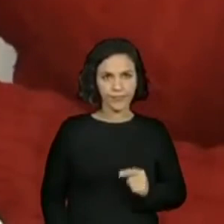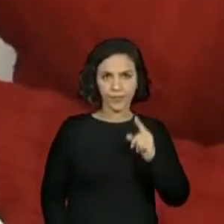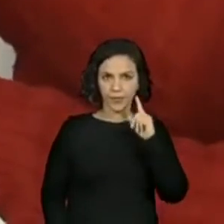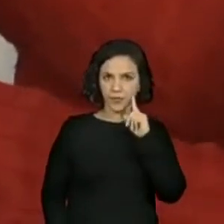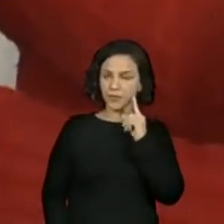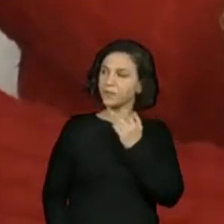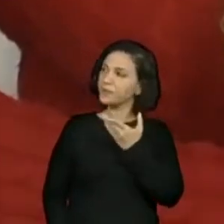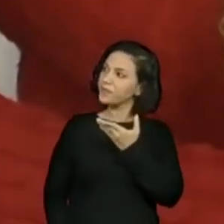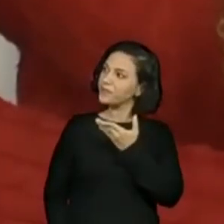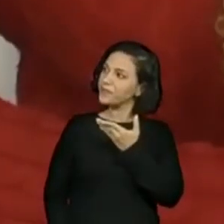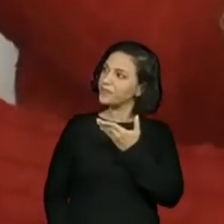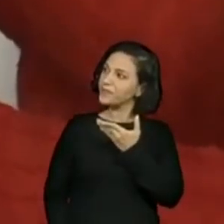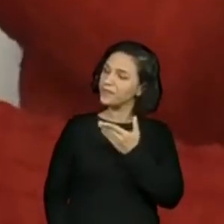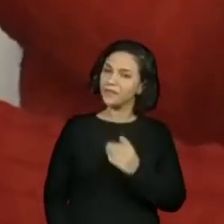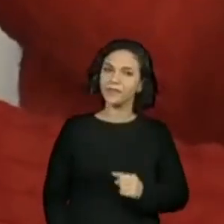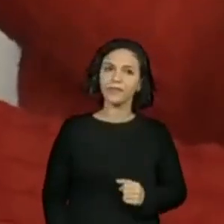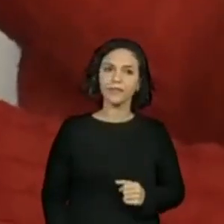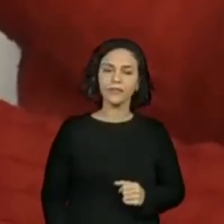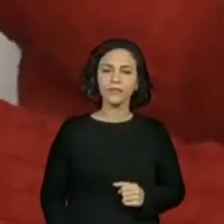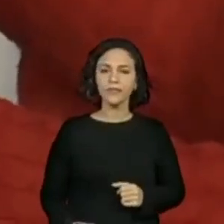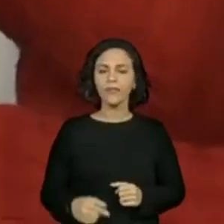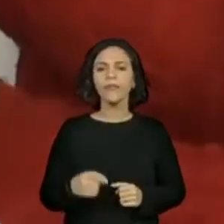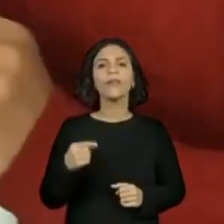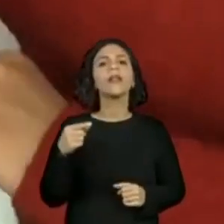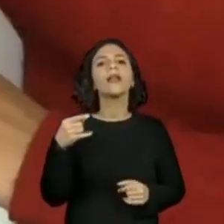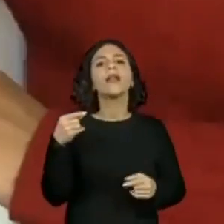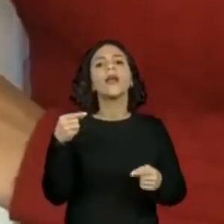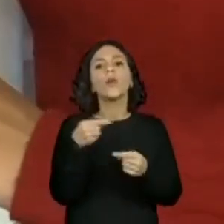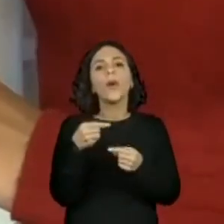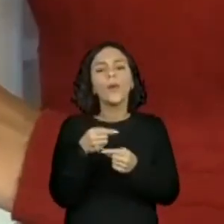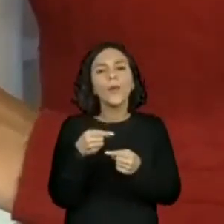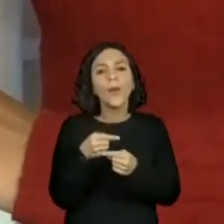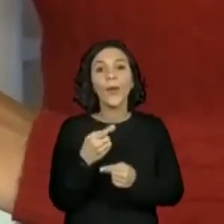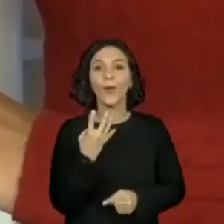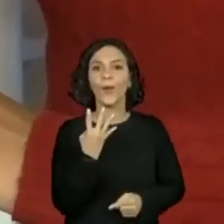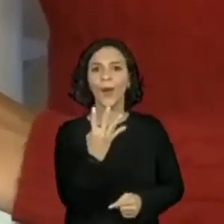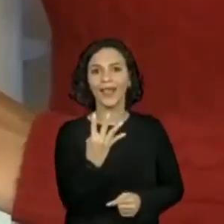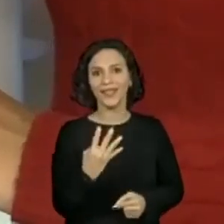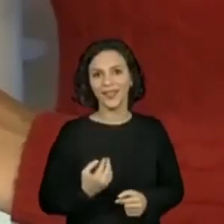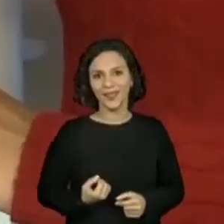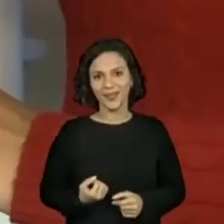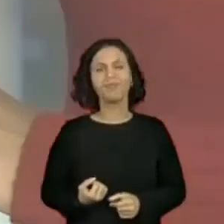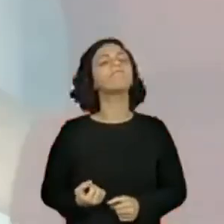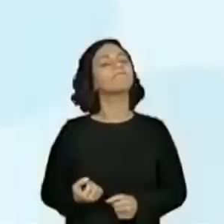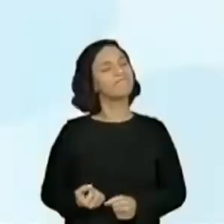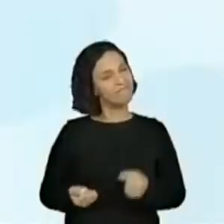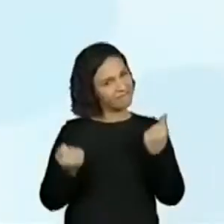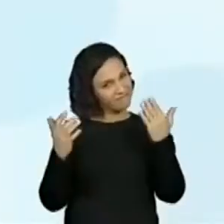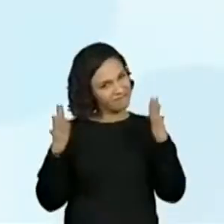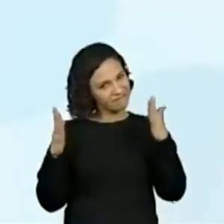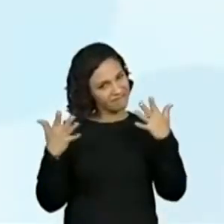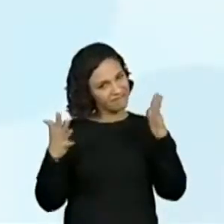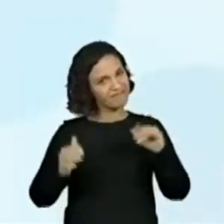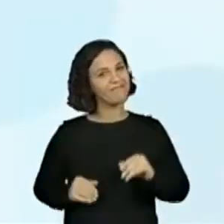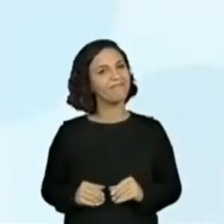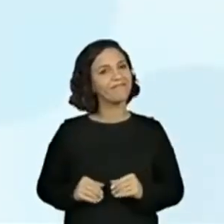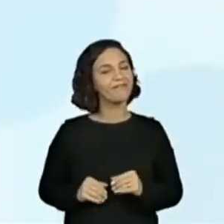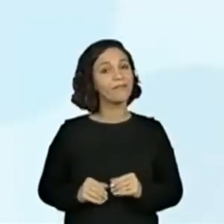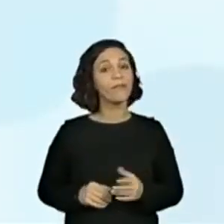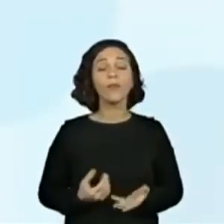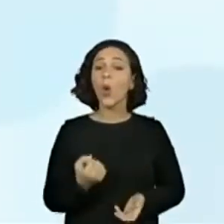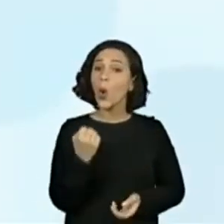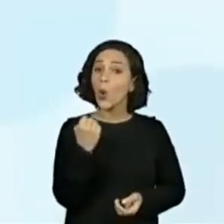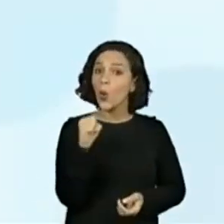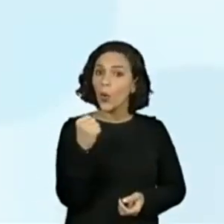7 menos 3. Igual a 4. Muito bem. E o